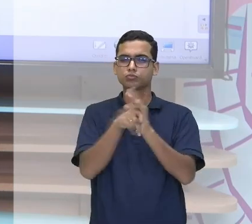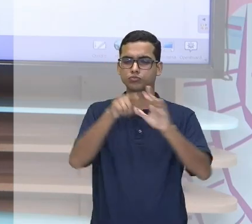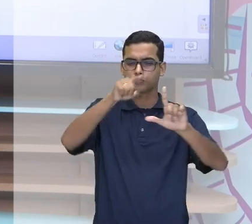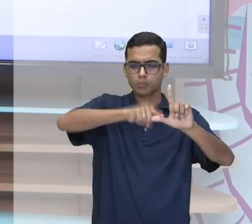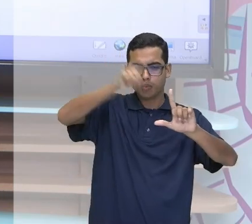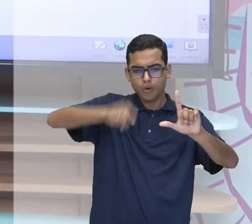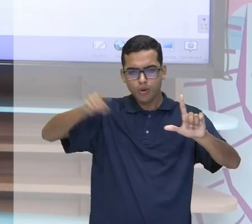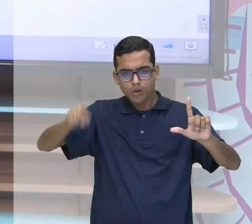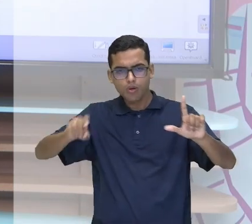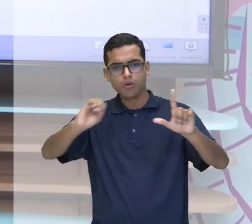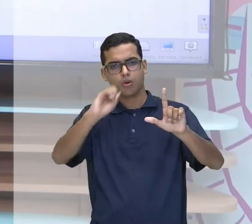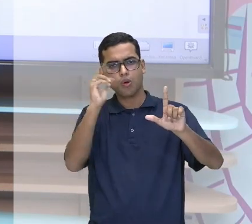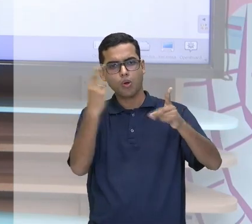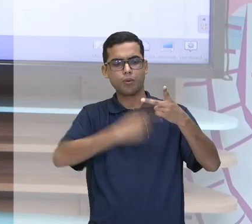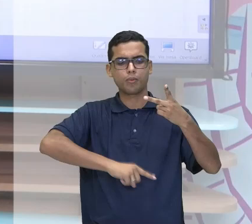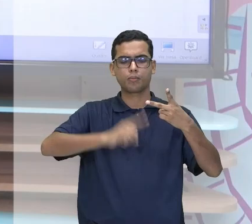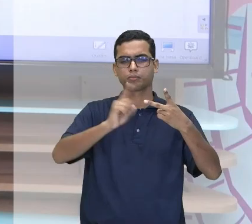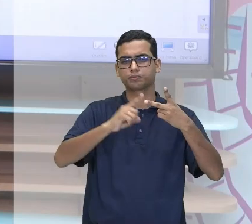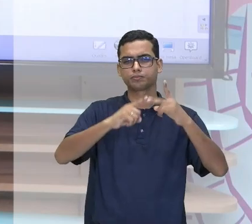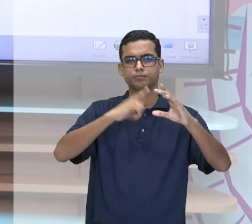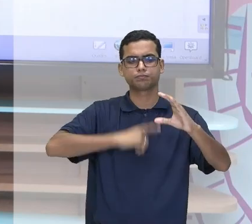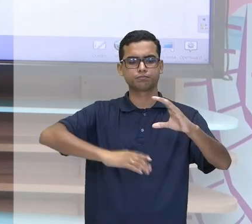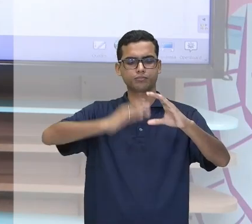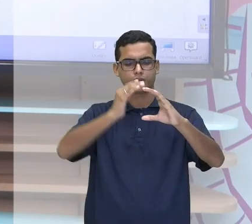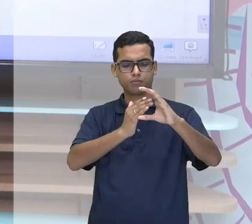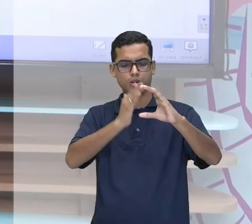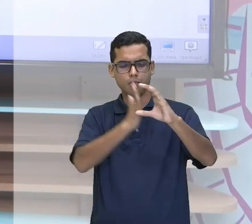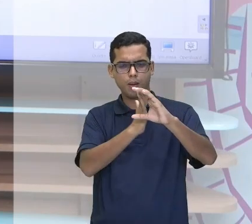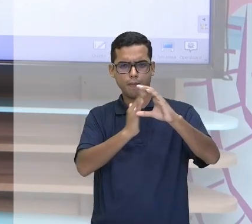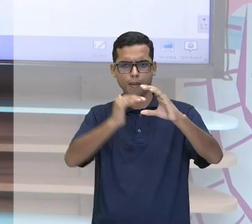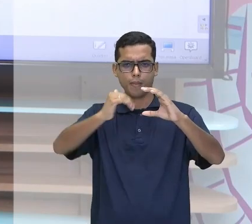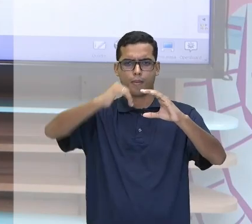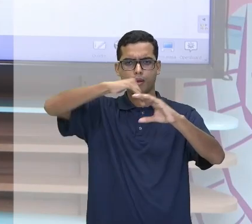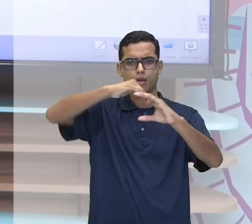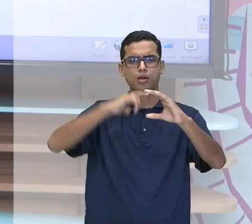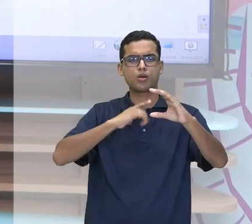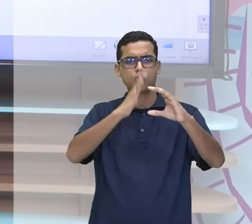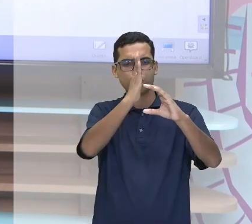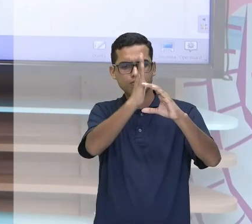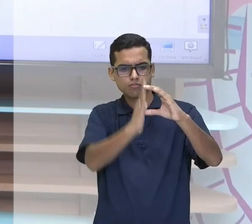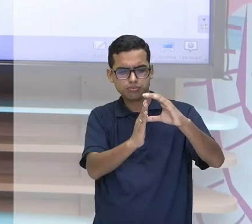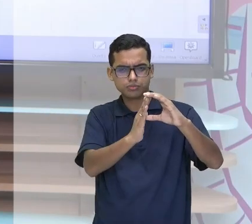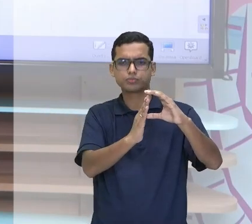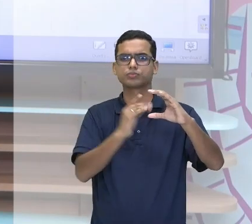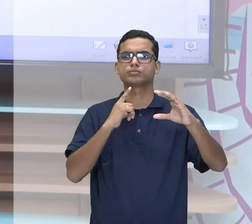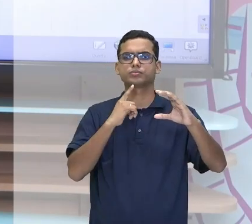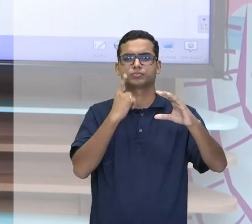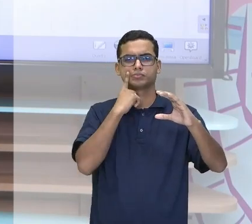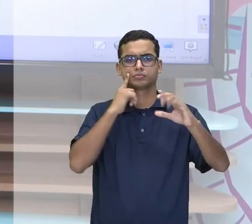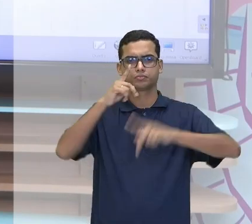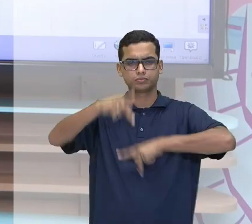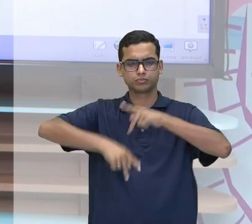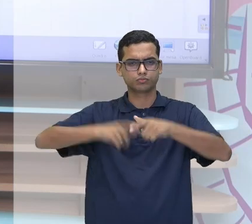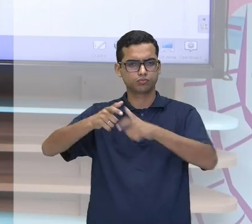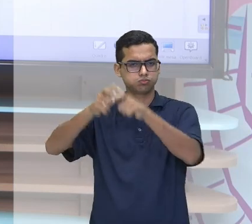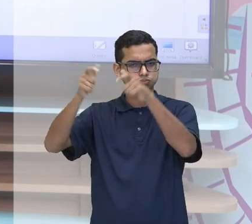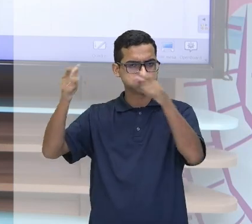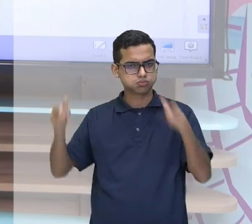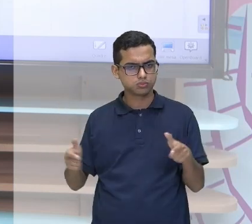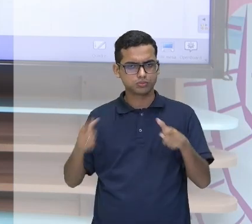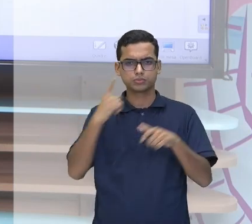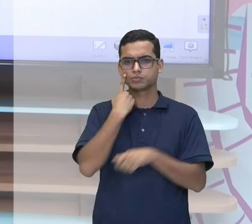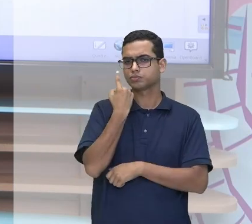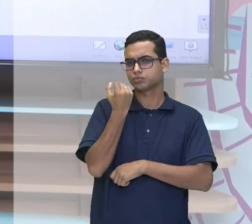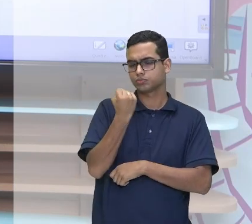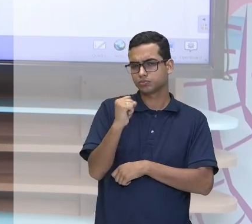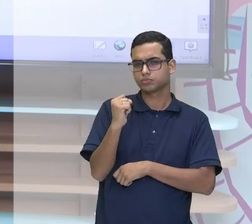posso fazer essa divisão, né? Vou dividir ele ali no meio, representa uma parte da população que é a maior parte, né? Mais de 80%